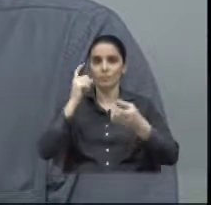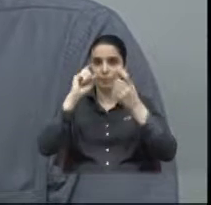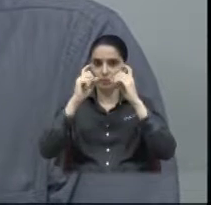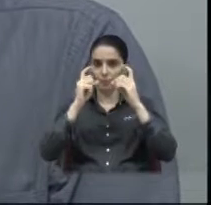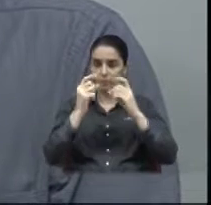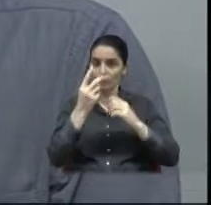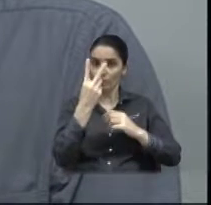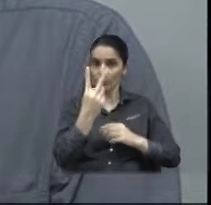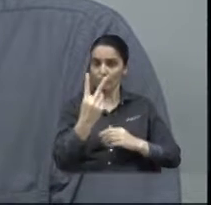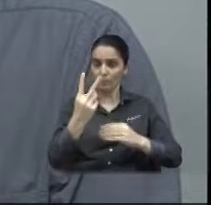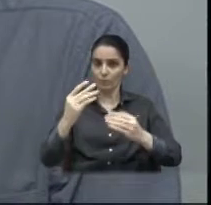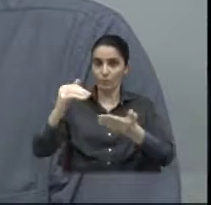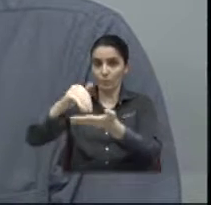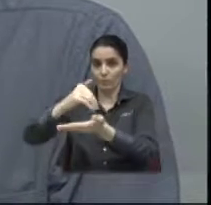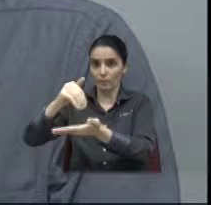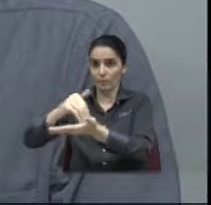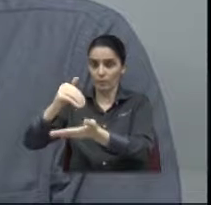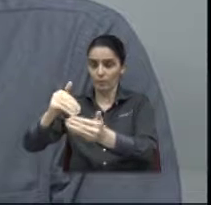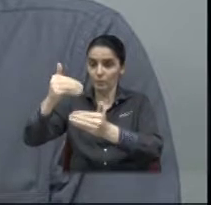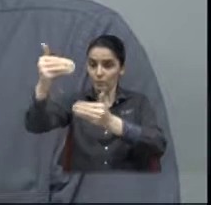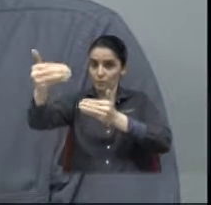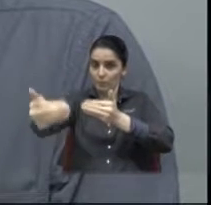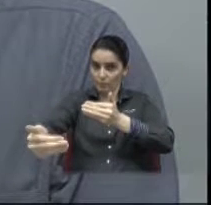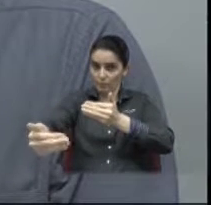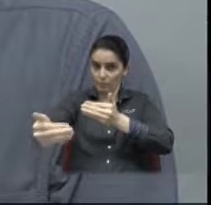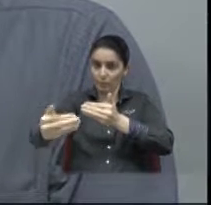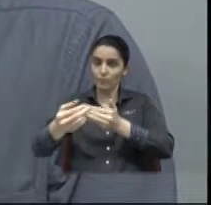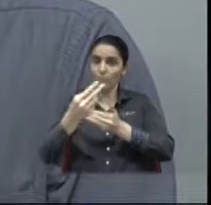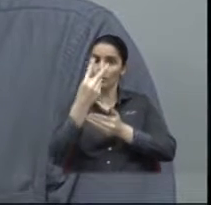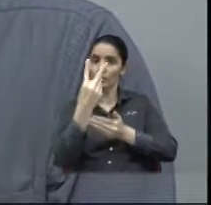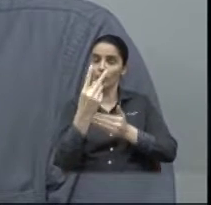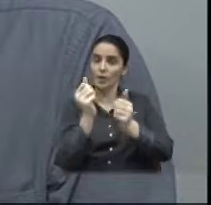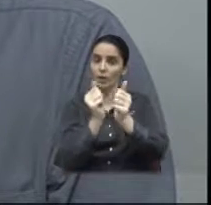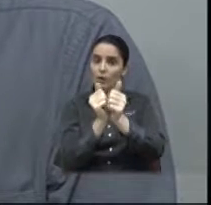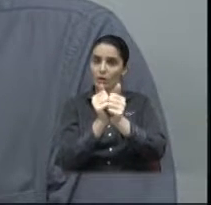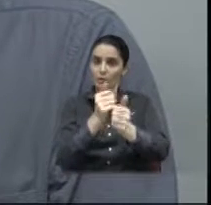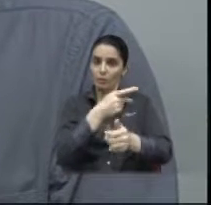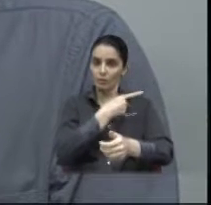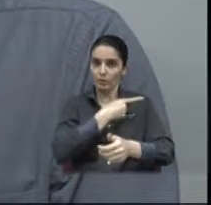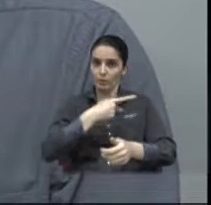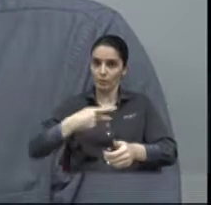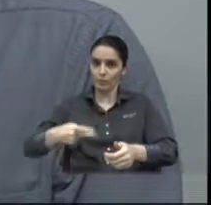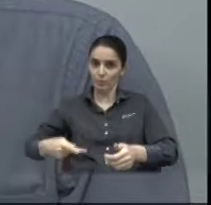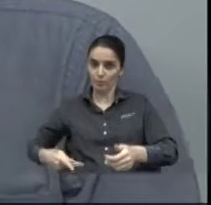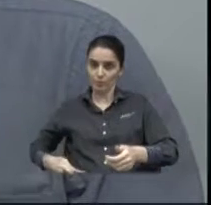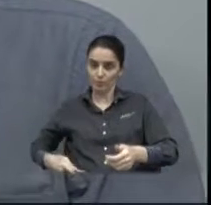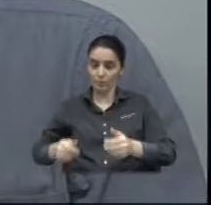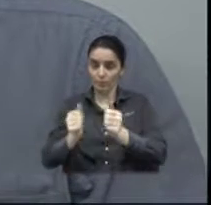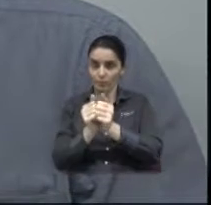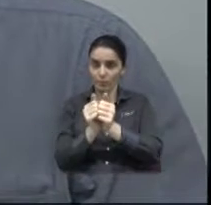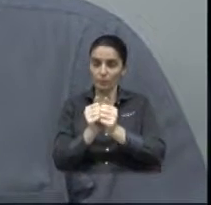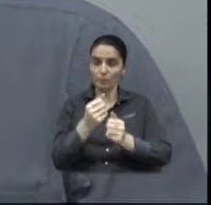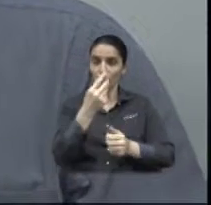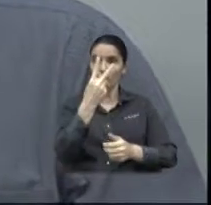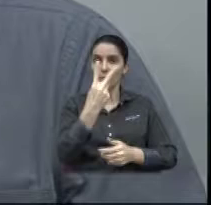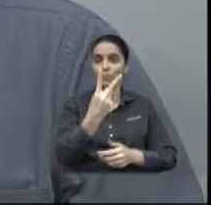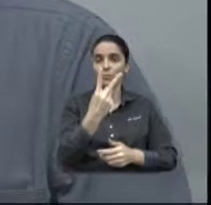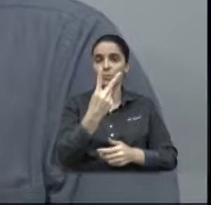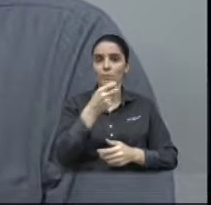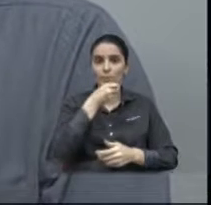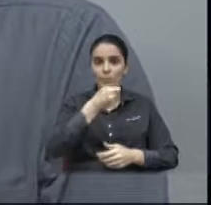da Câmara, 2 na recepção da presidência, um de manhã, um à tarde, 2 no setor de